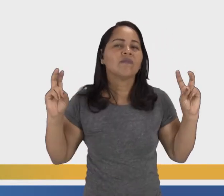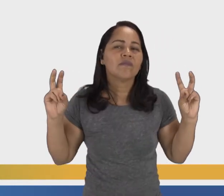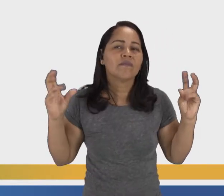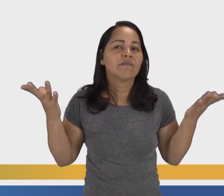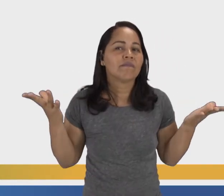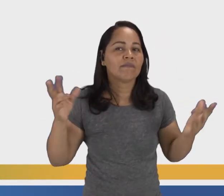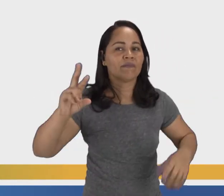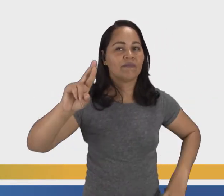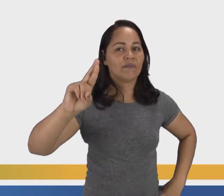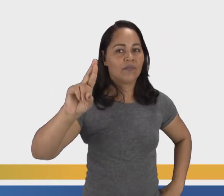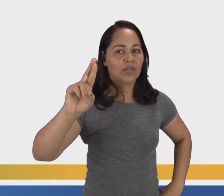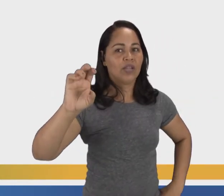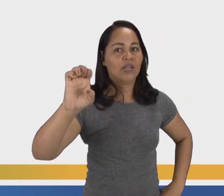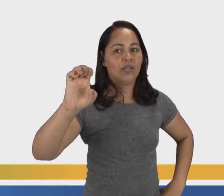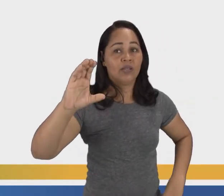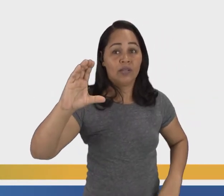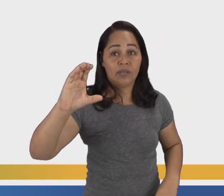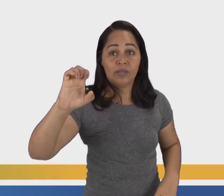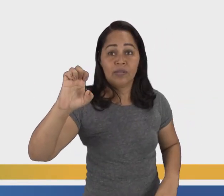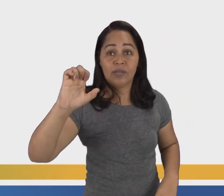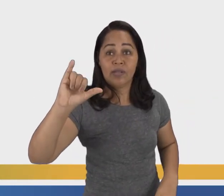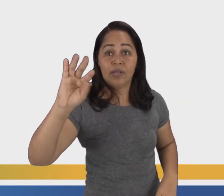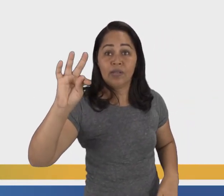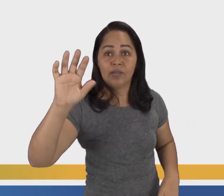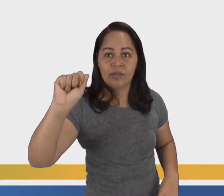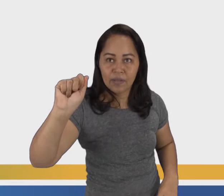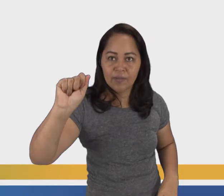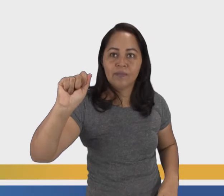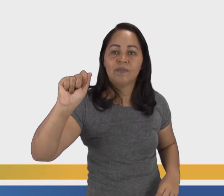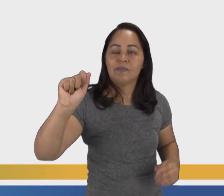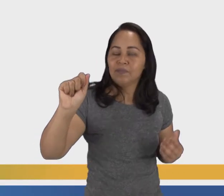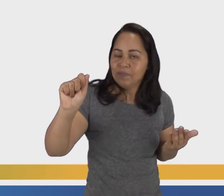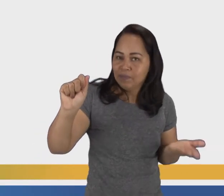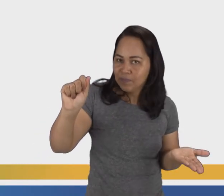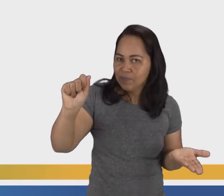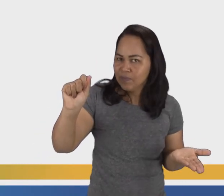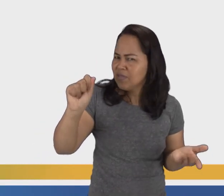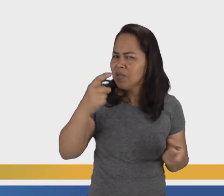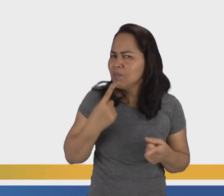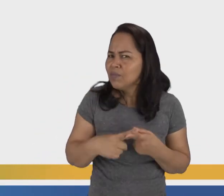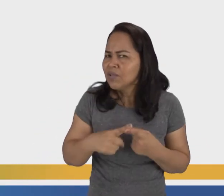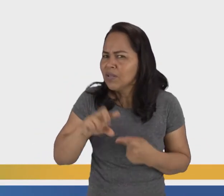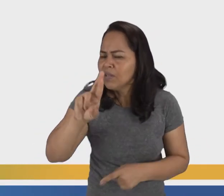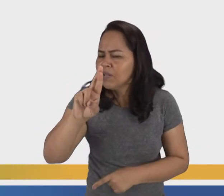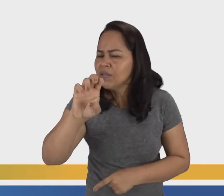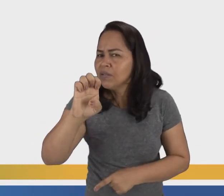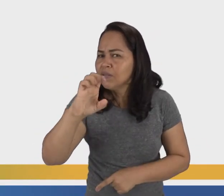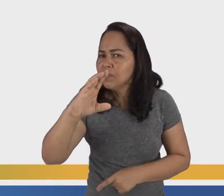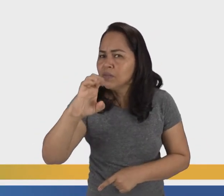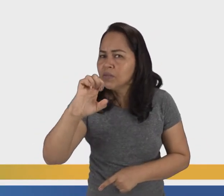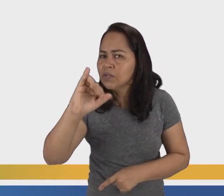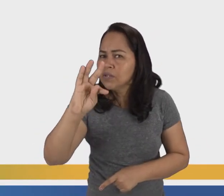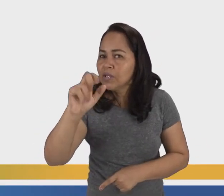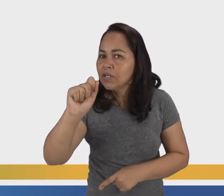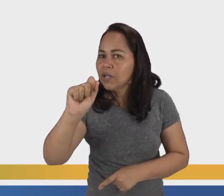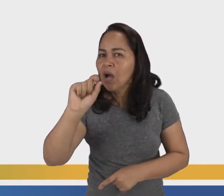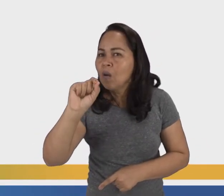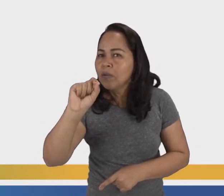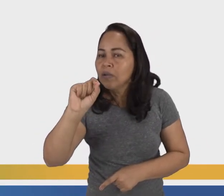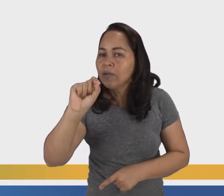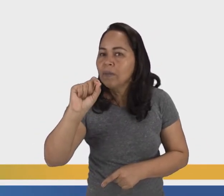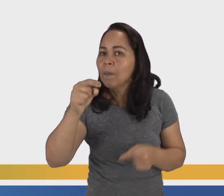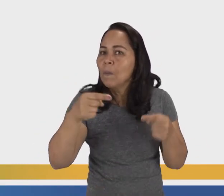Uma receita culinária. Qual a finalidade da receita culinária? Ensinar para determinado grupo de